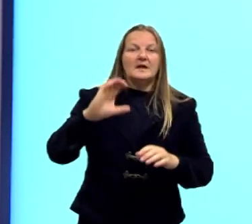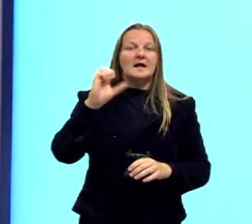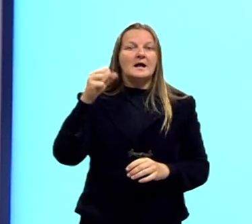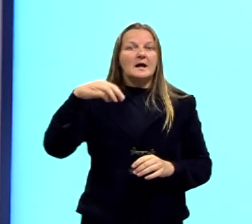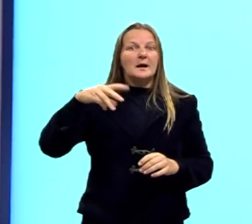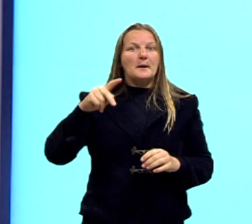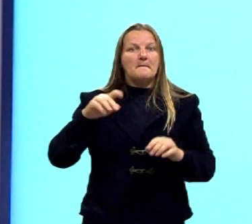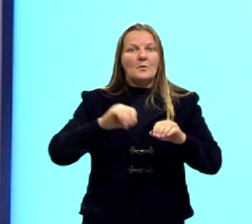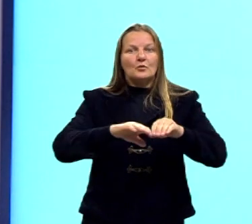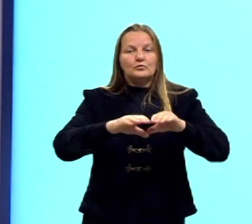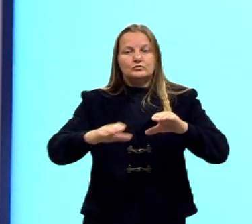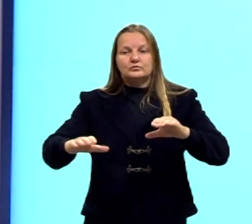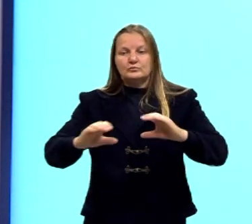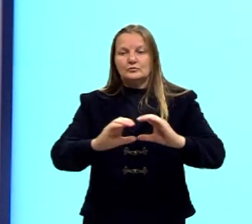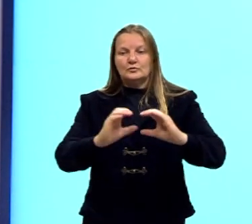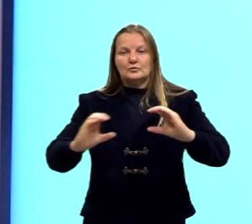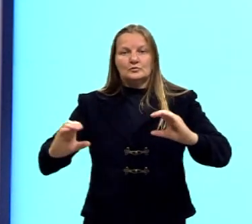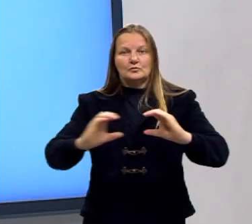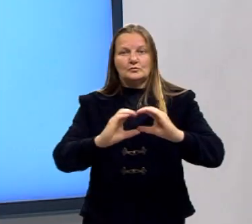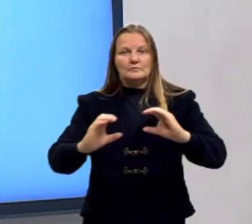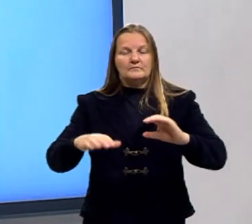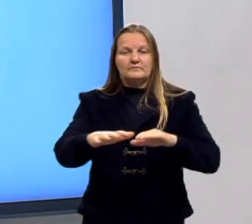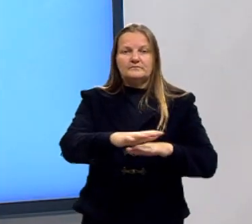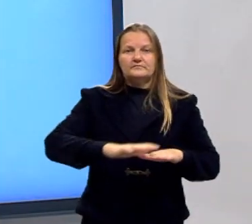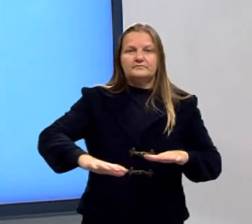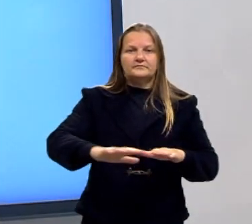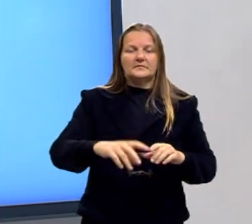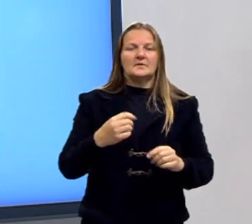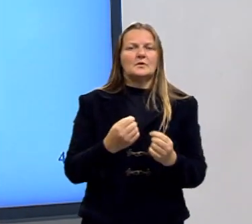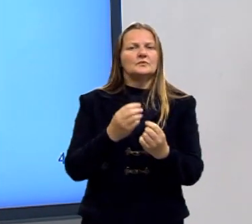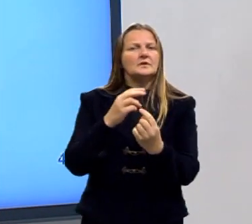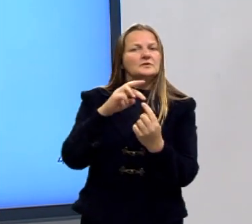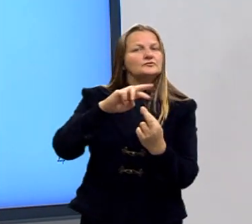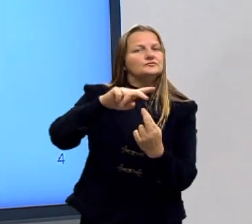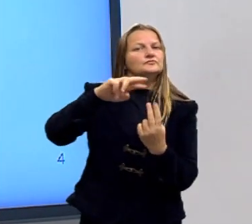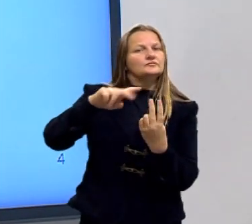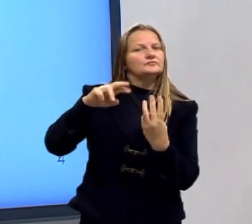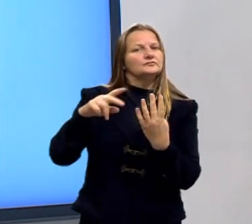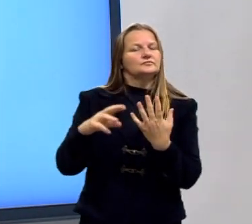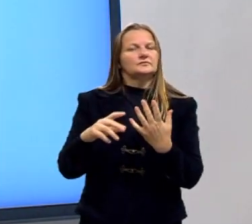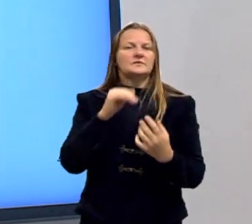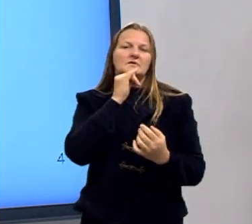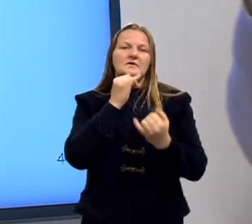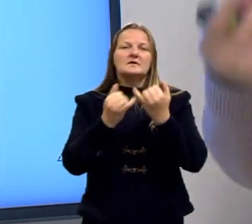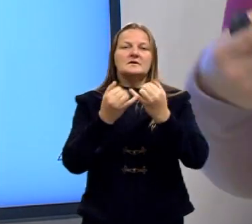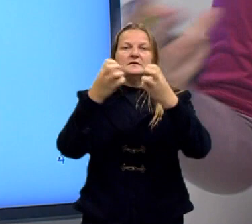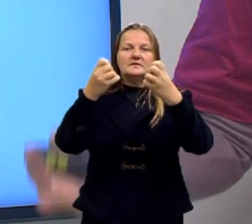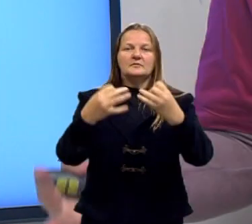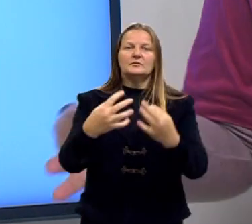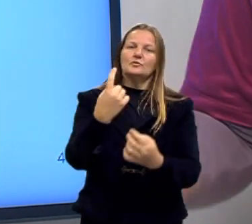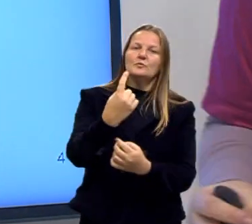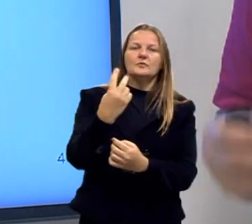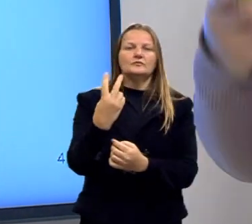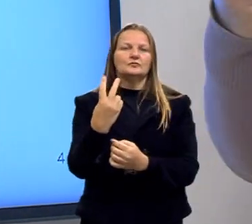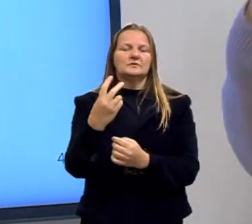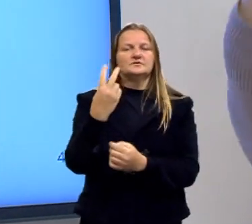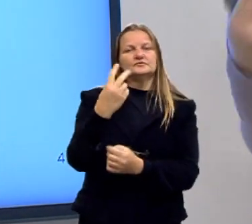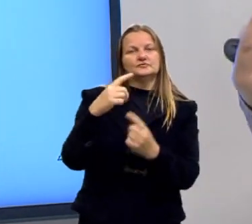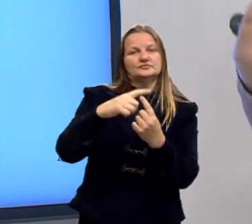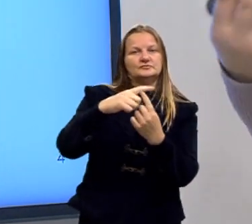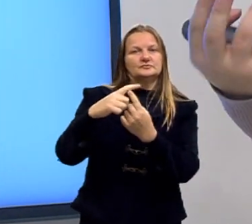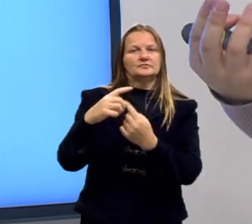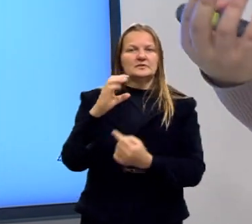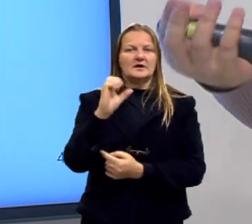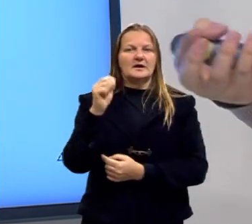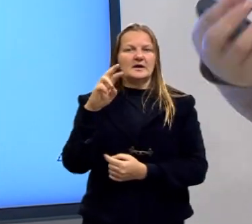gerando um campo elétrico podia ser duas né ou até mais é a gente vai movendo exemplo somente com uma ou duas cargas